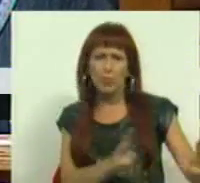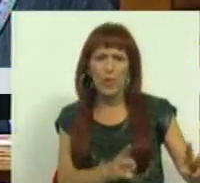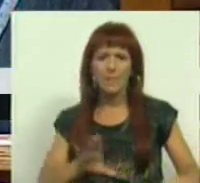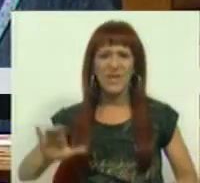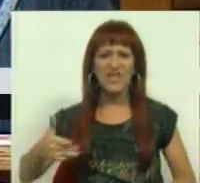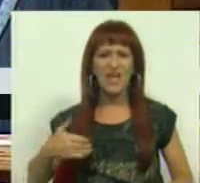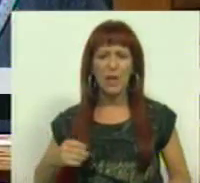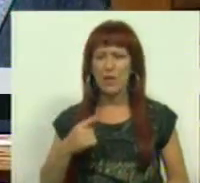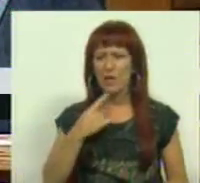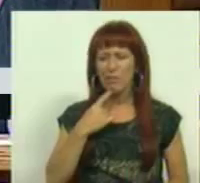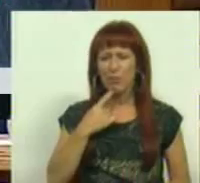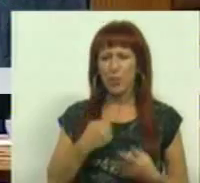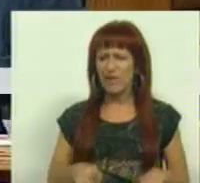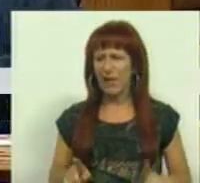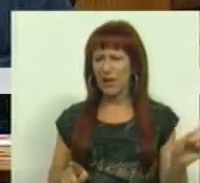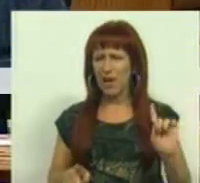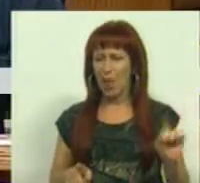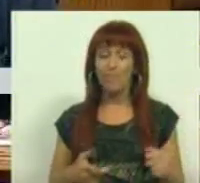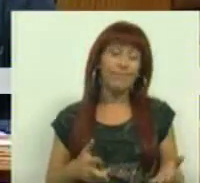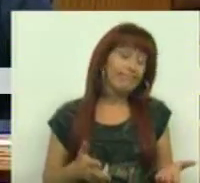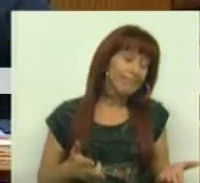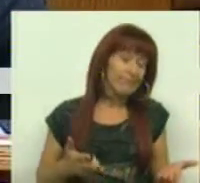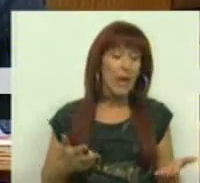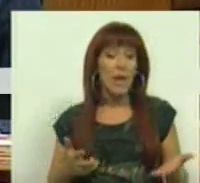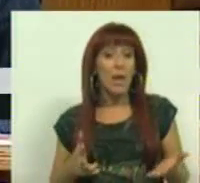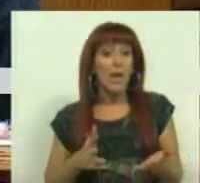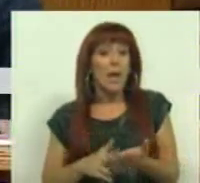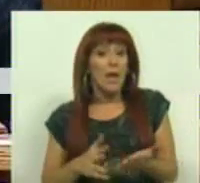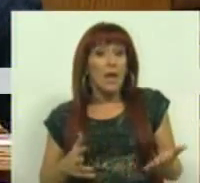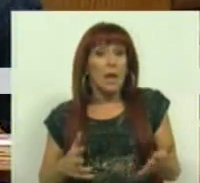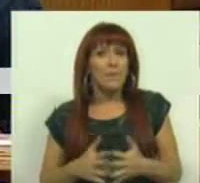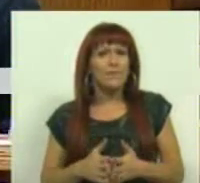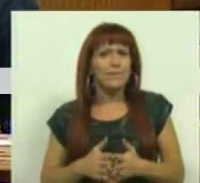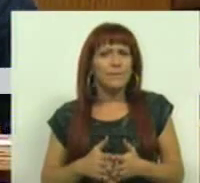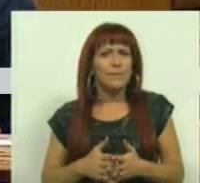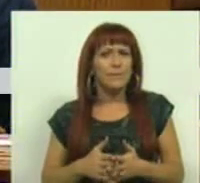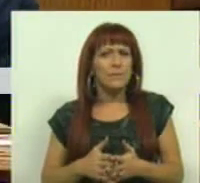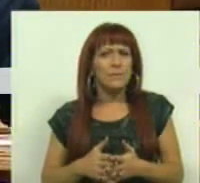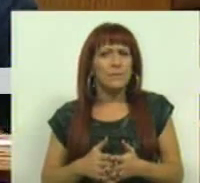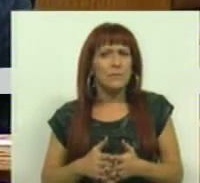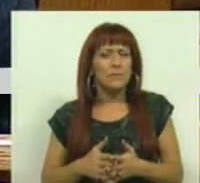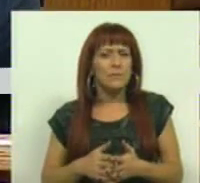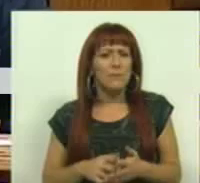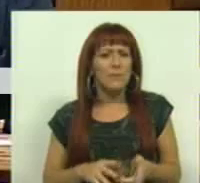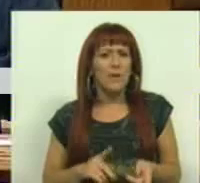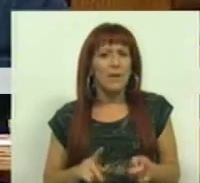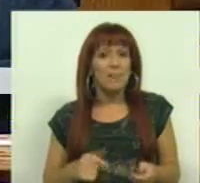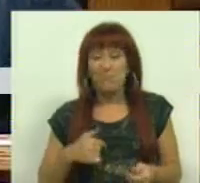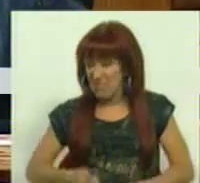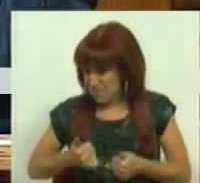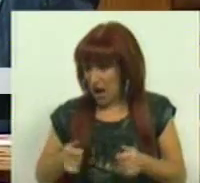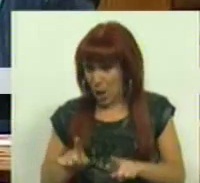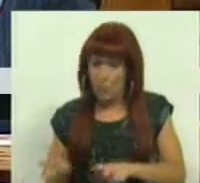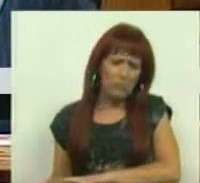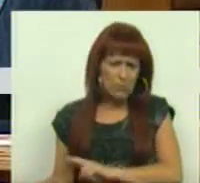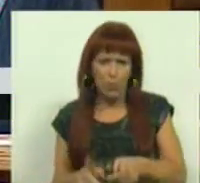CDS não é muito distinto, na verdade, do que se não estão bem, mudam-se. Se não estão